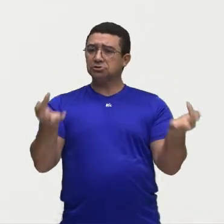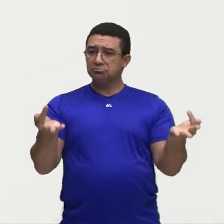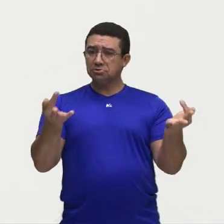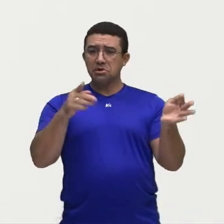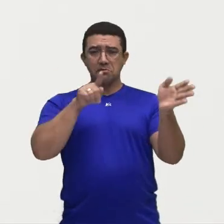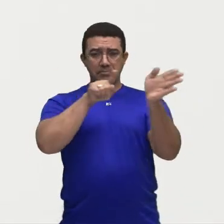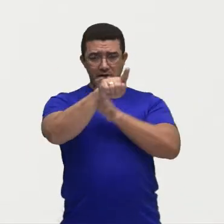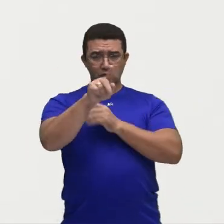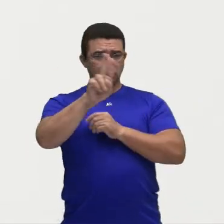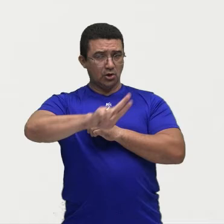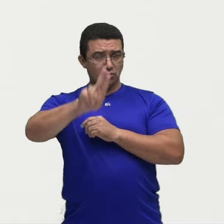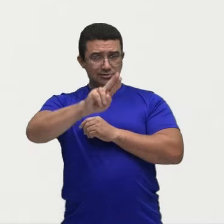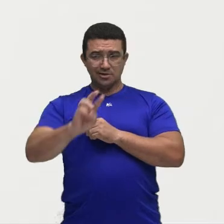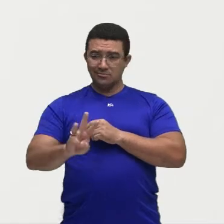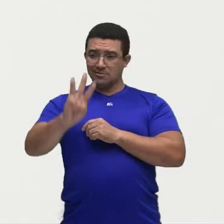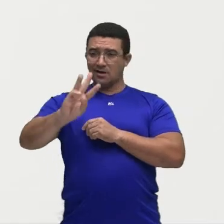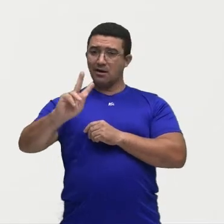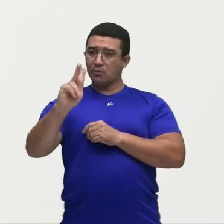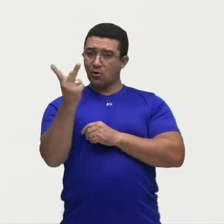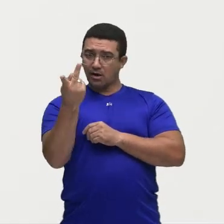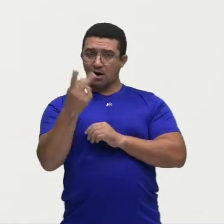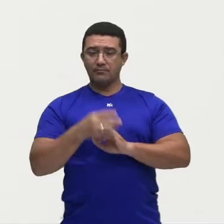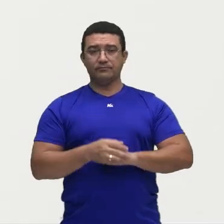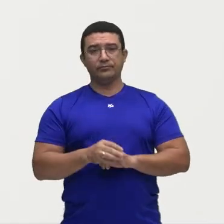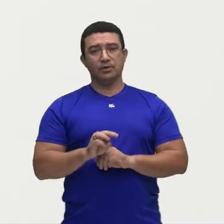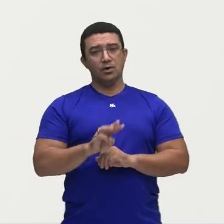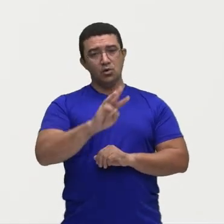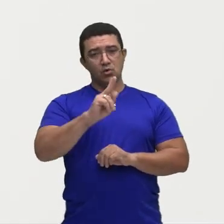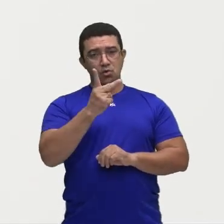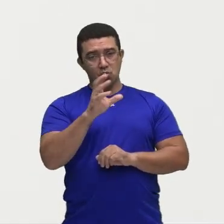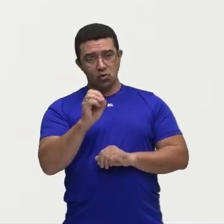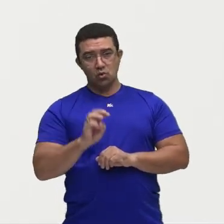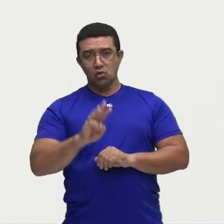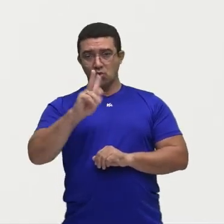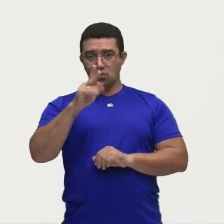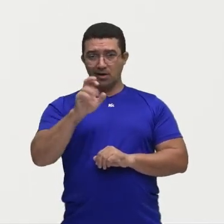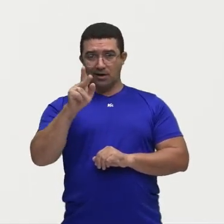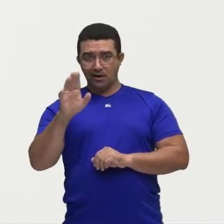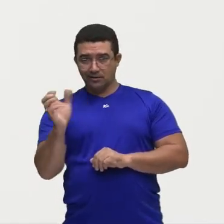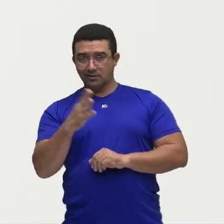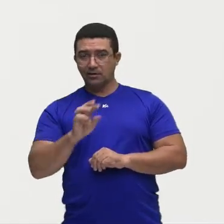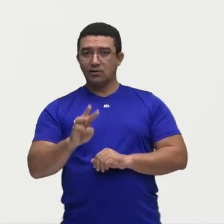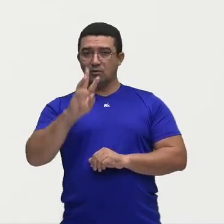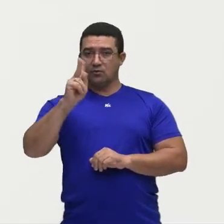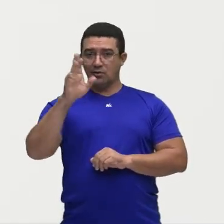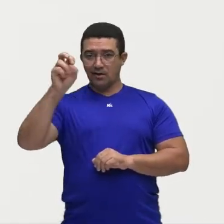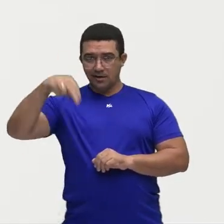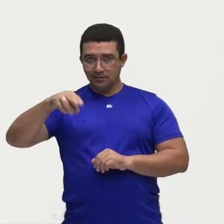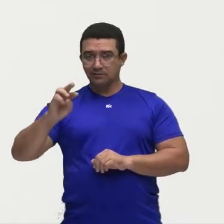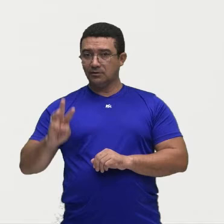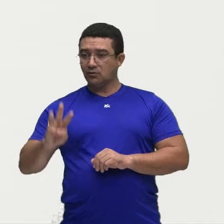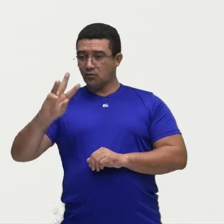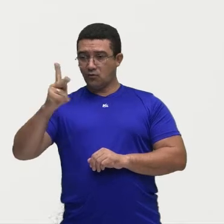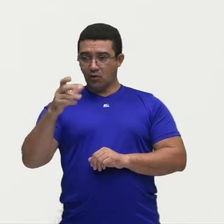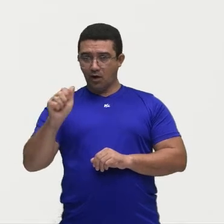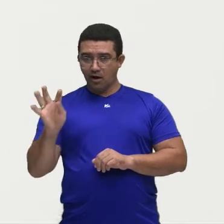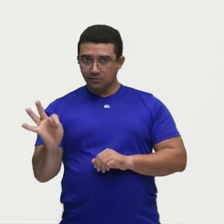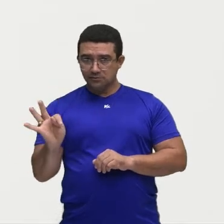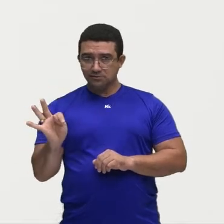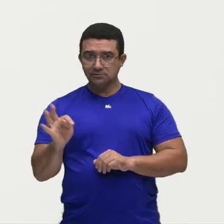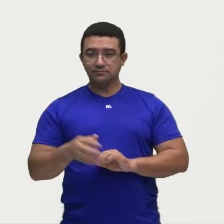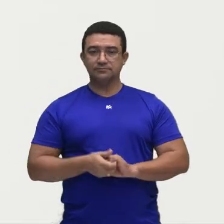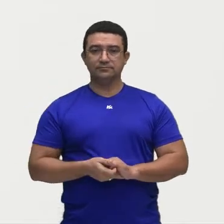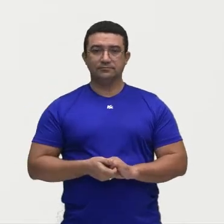com WH. Quais são? Who, where, when, why, what,